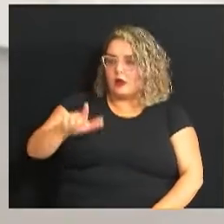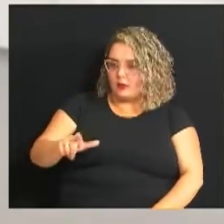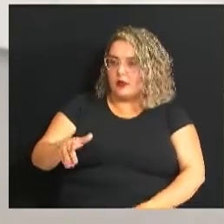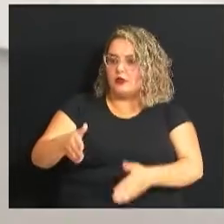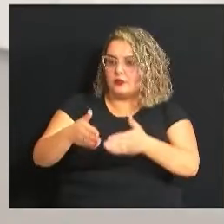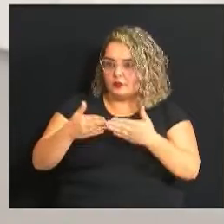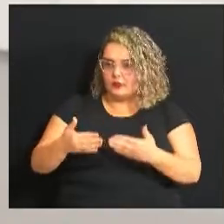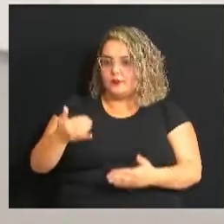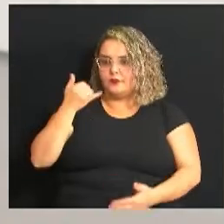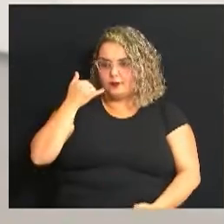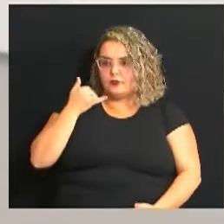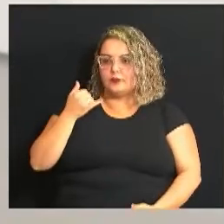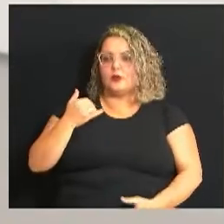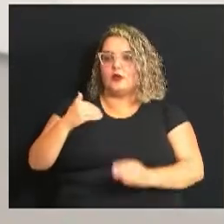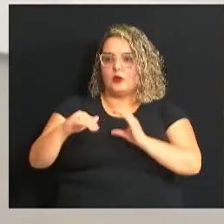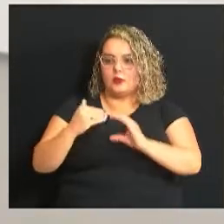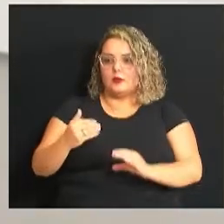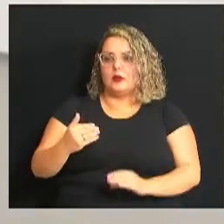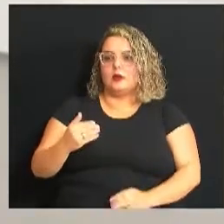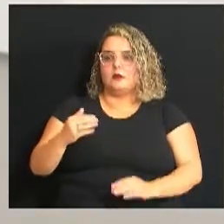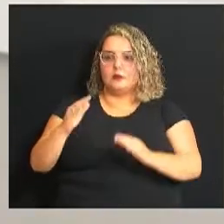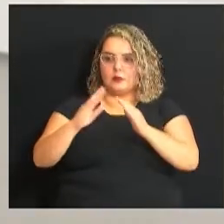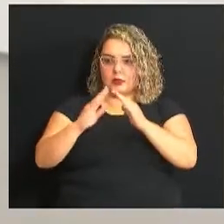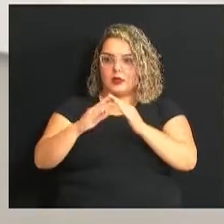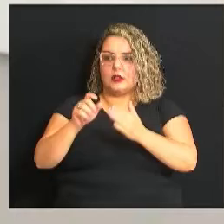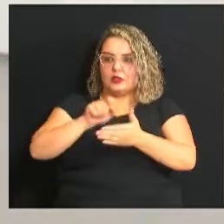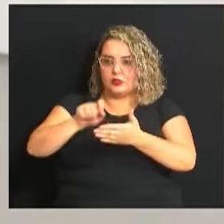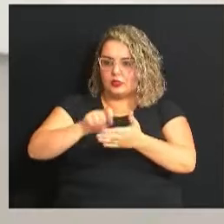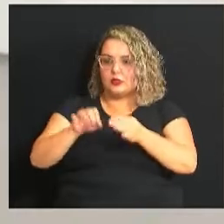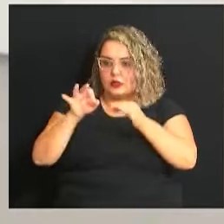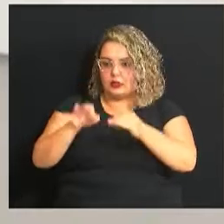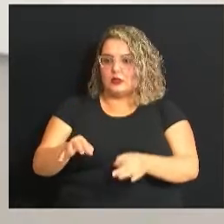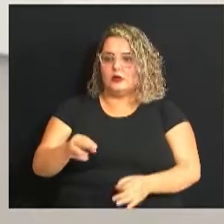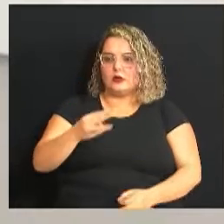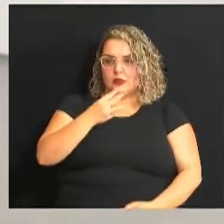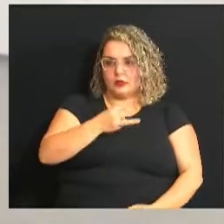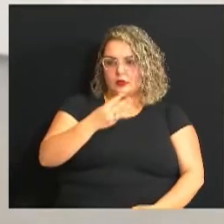o telefone e o e-mail para o pessoal em casa anotar direitinho. É o